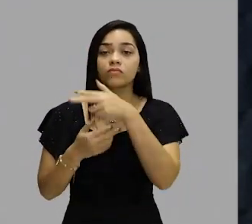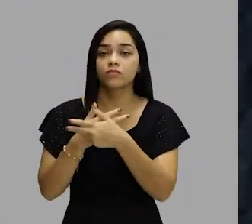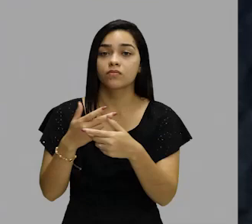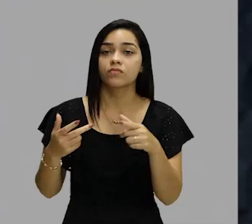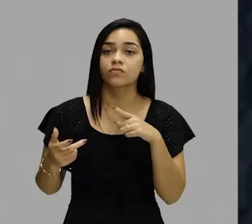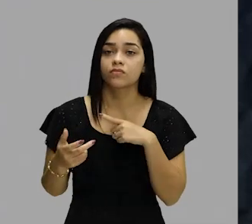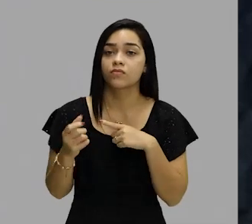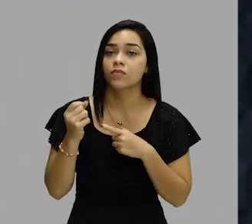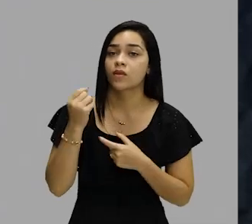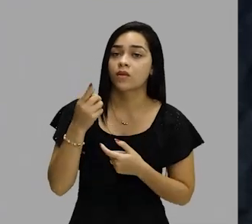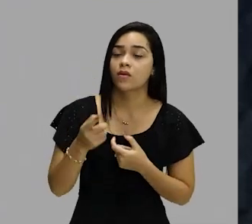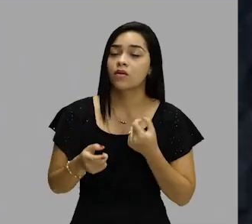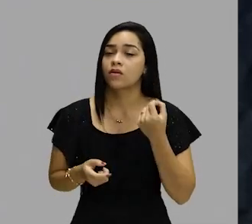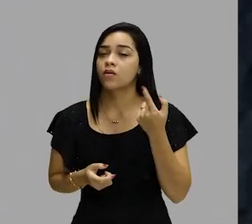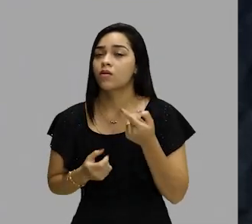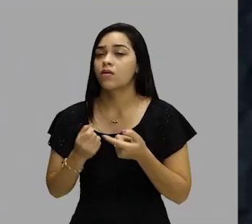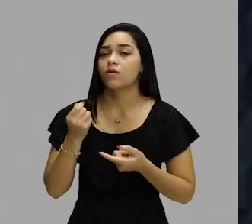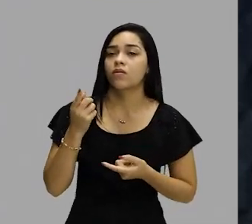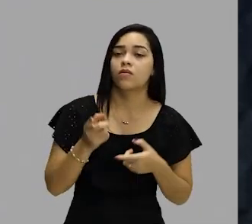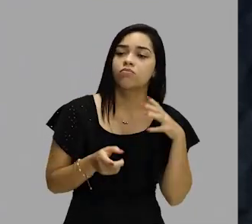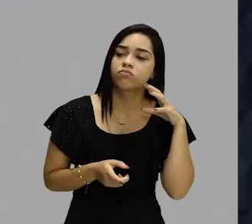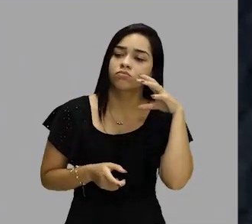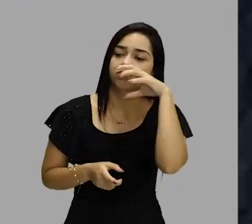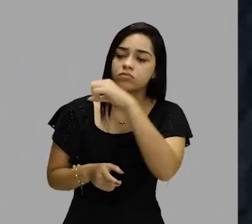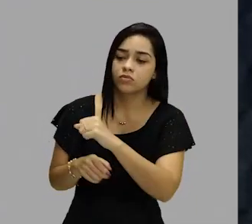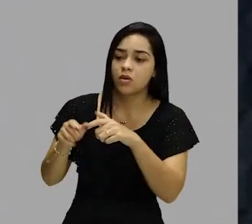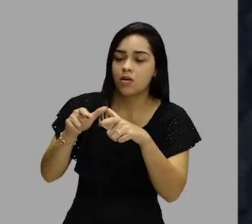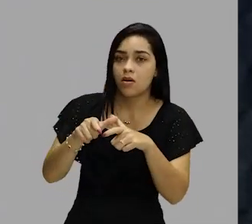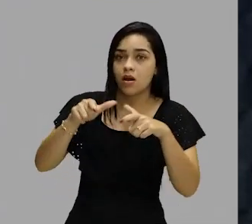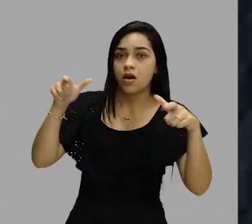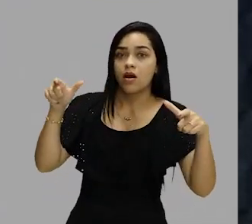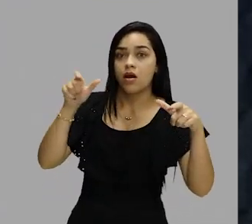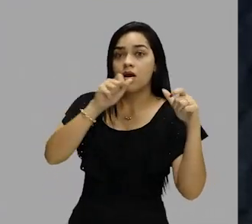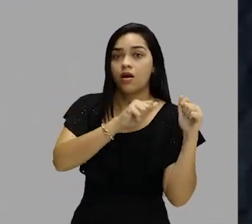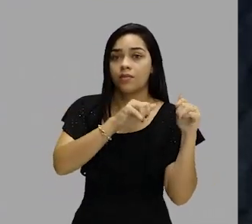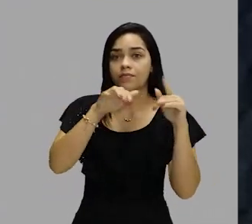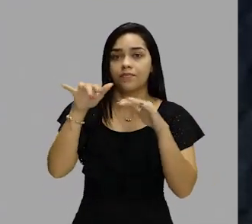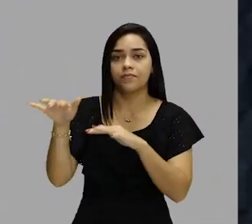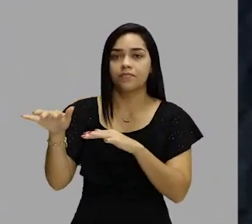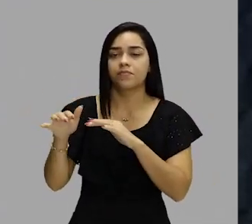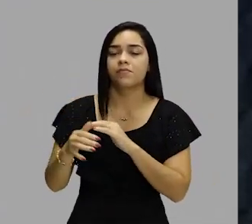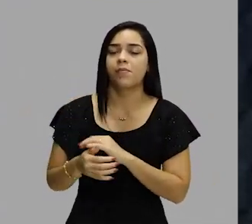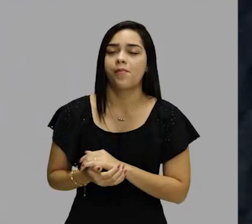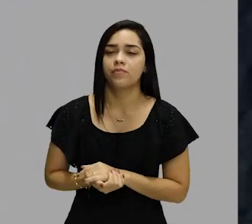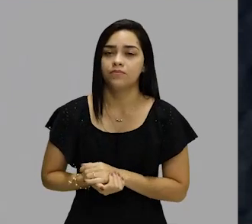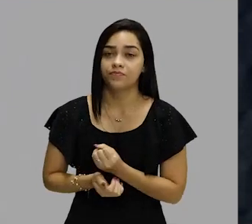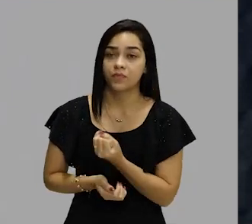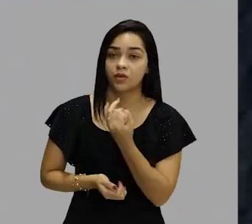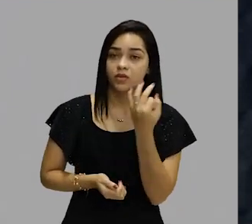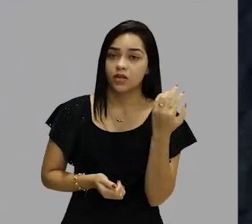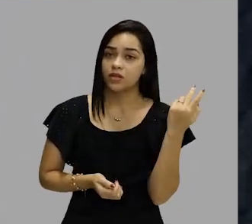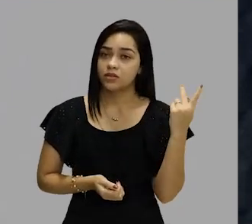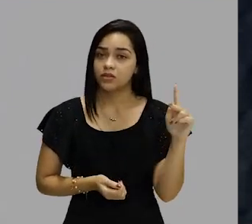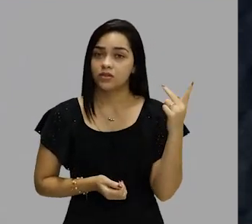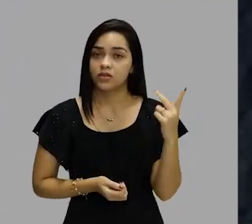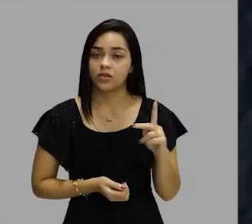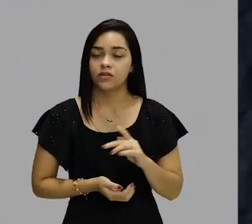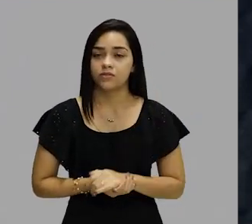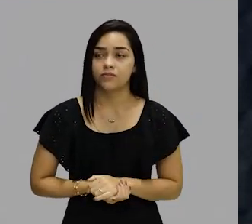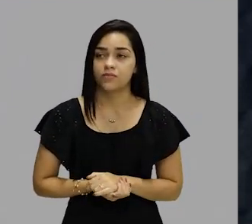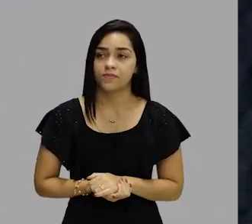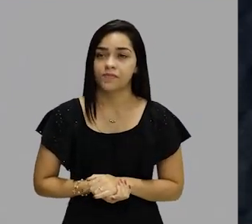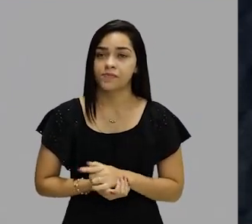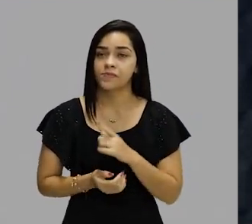poucos predadores, então eles aumentaram, eles proliferaram, aumentaram a quantidade deles. E eles